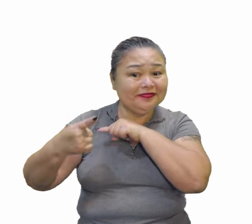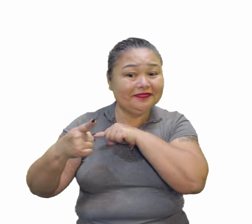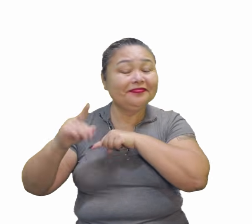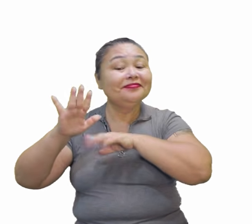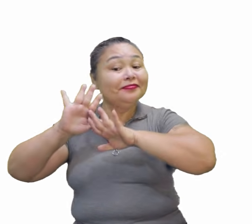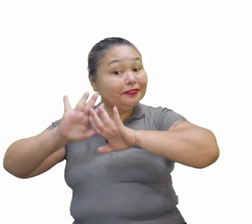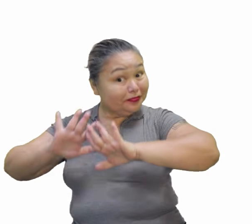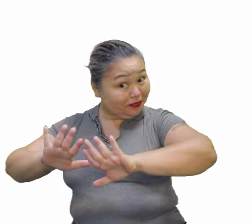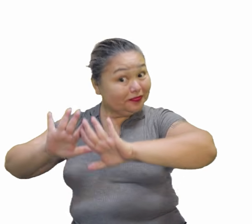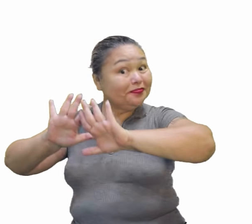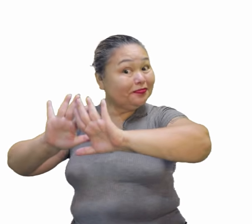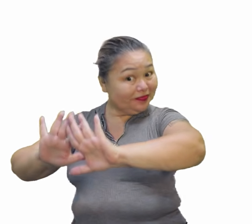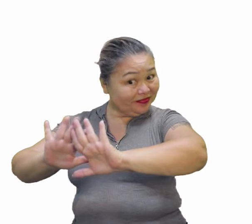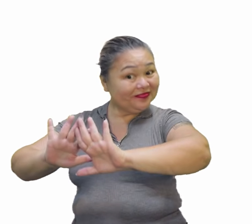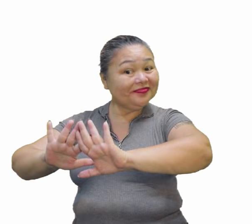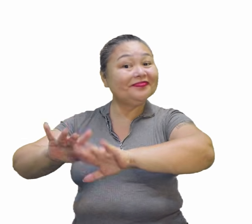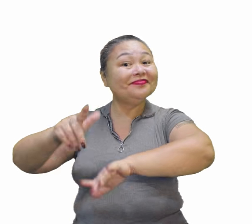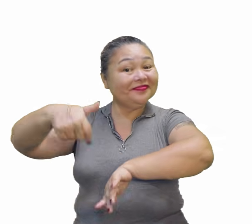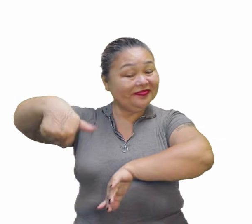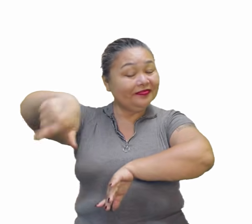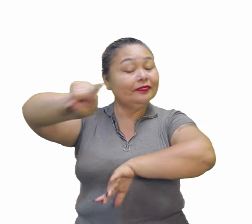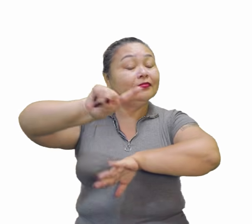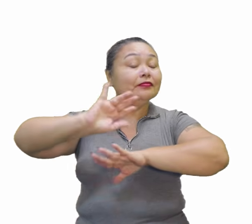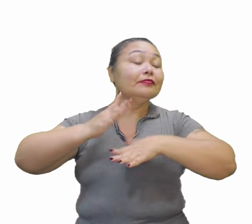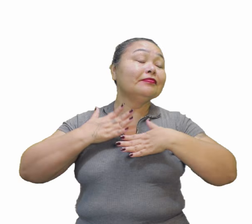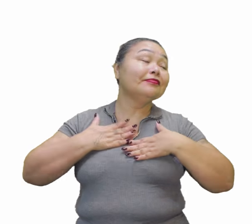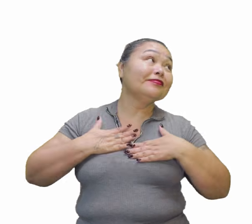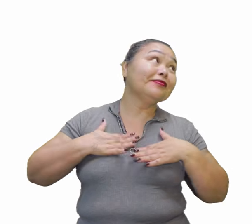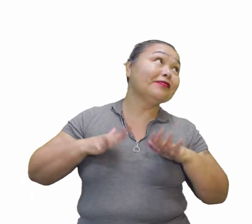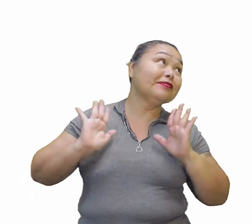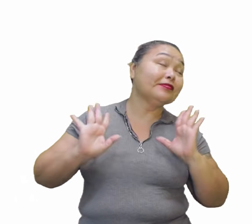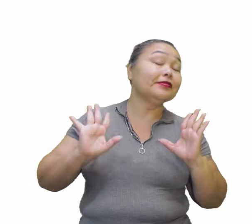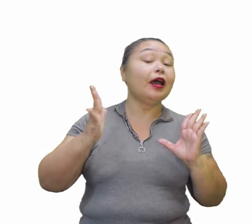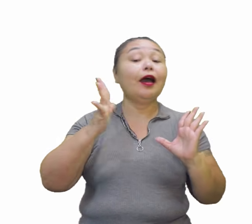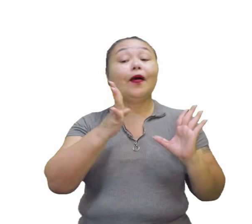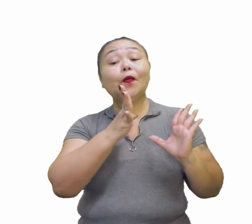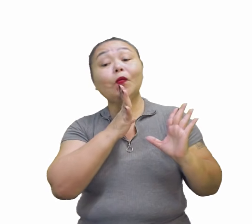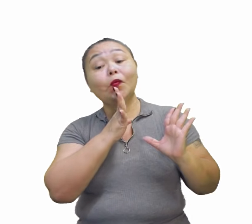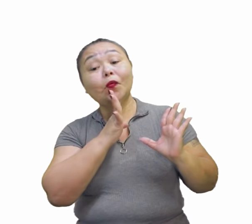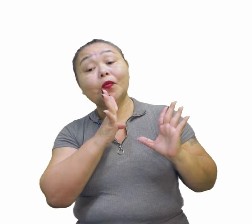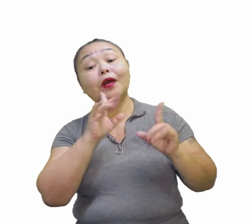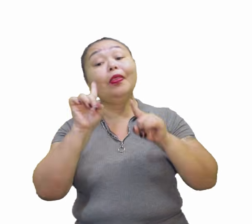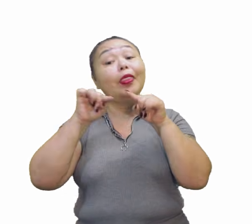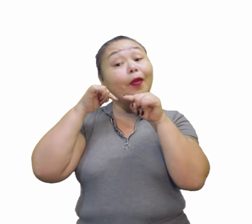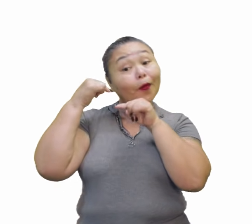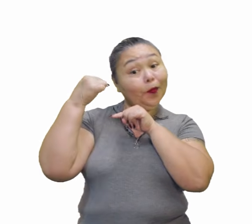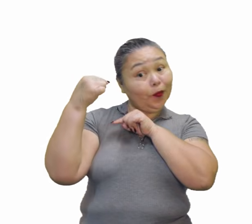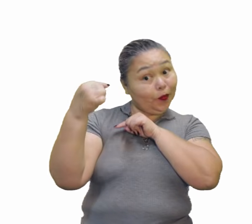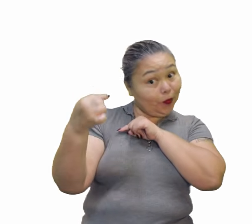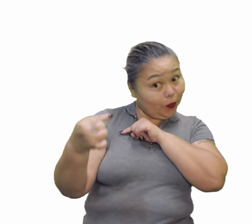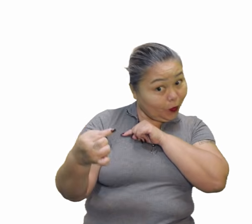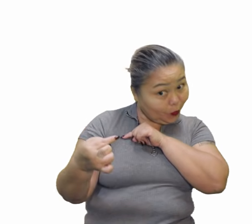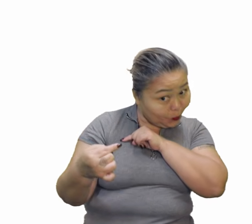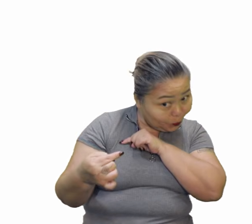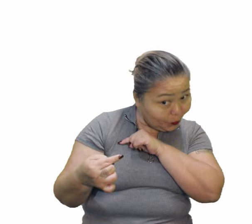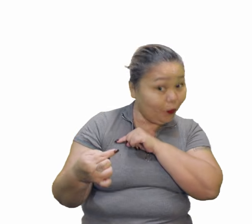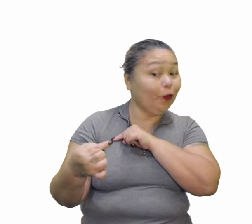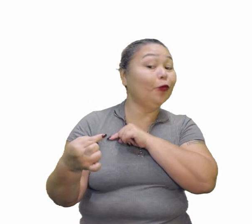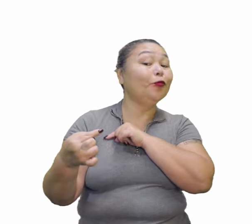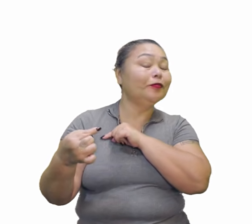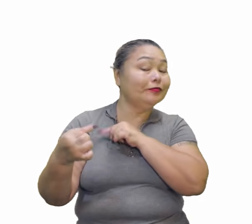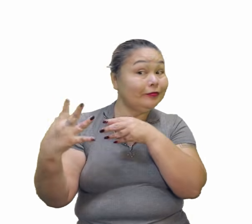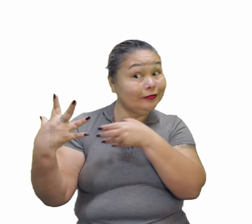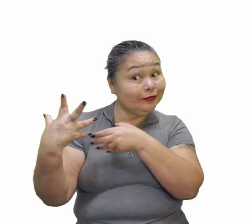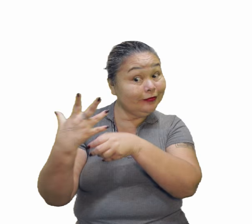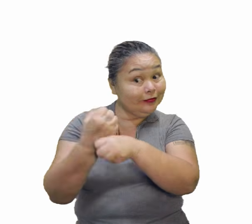gente está deixando para vocês irem se familiarizando para depois a gente vir com a